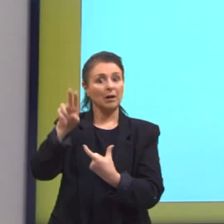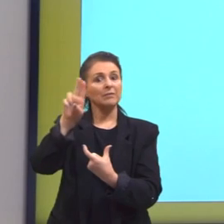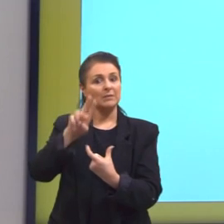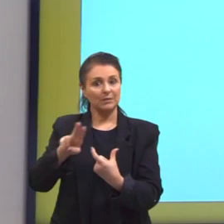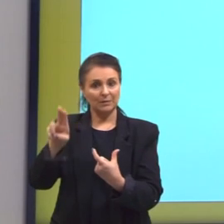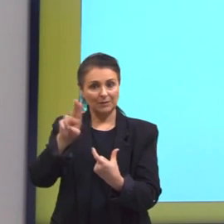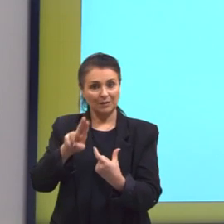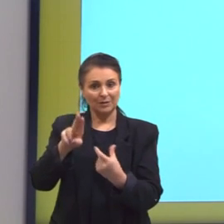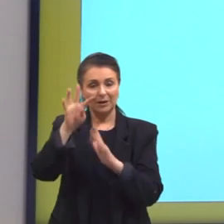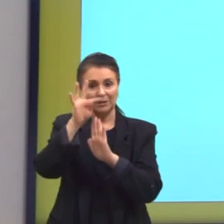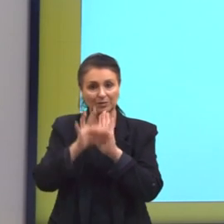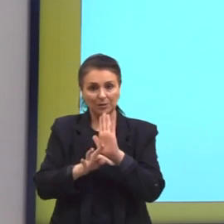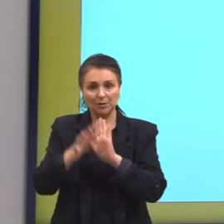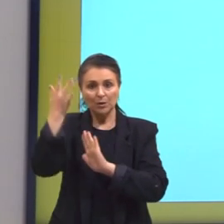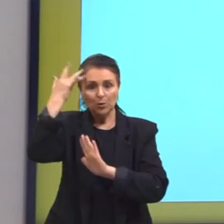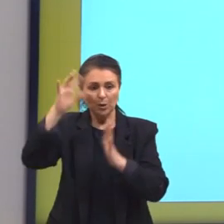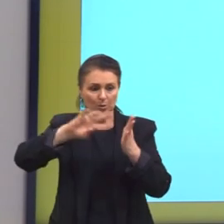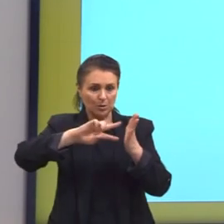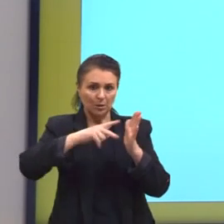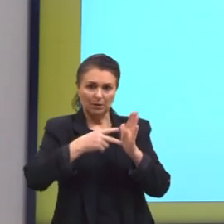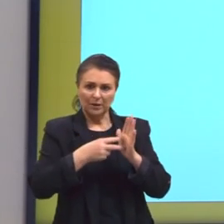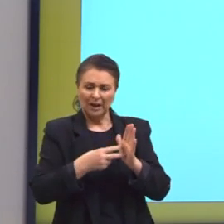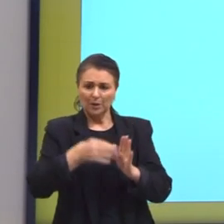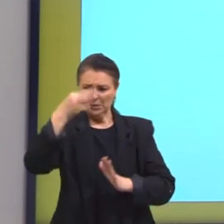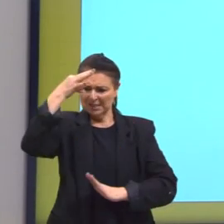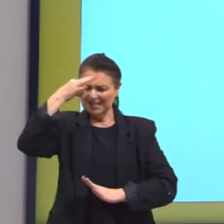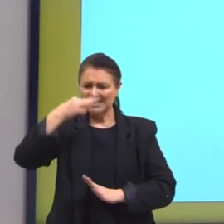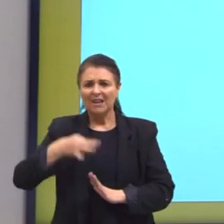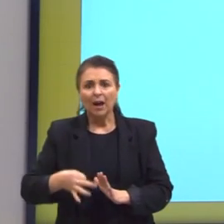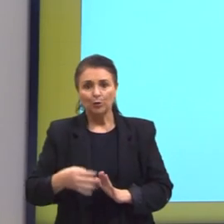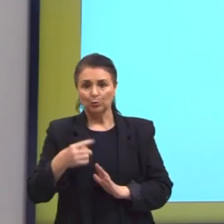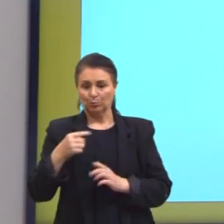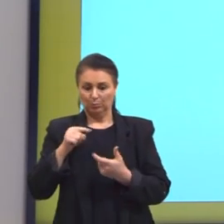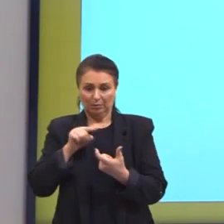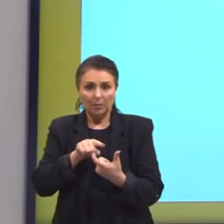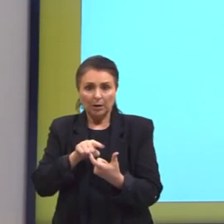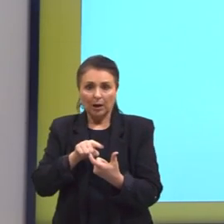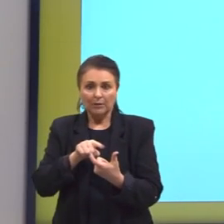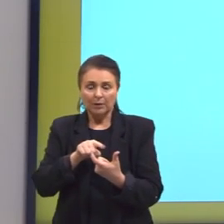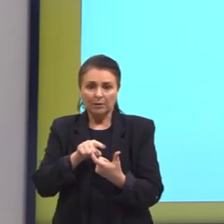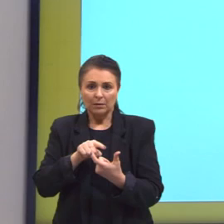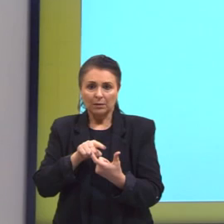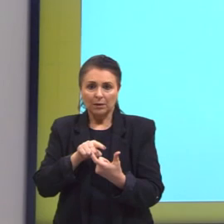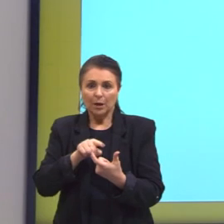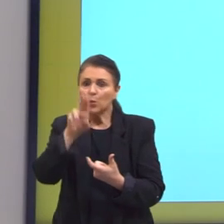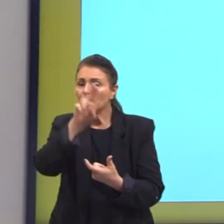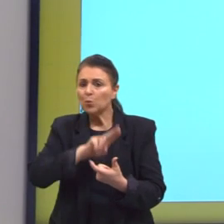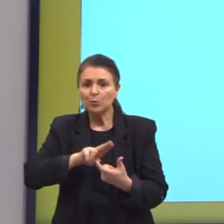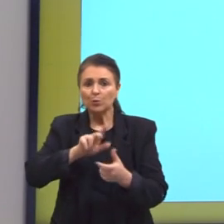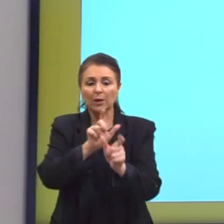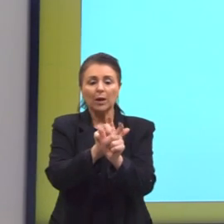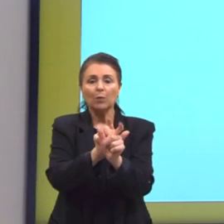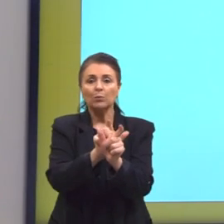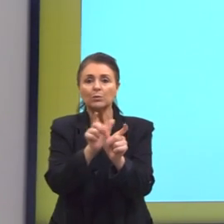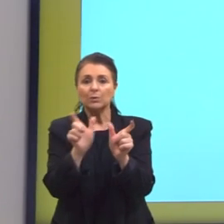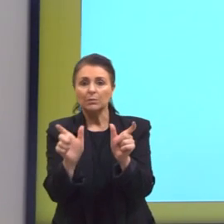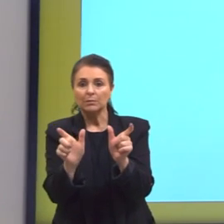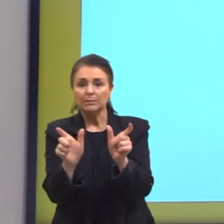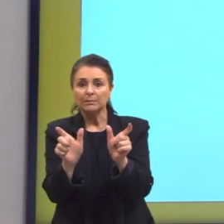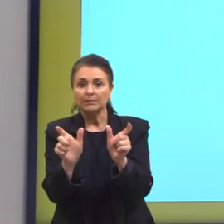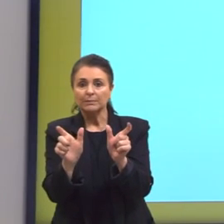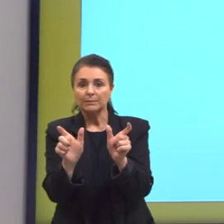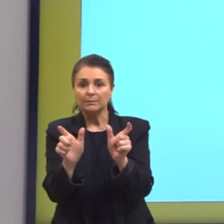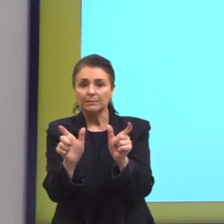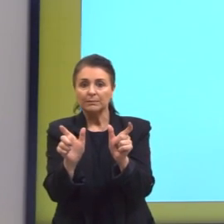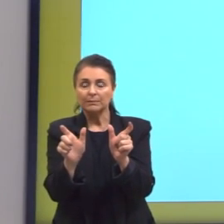se eu não sei o significado Com certeza absoluta de uma palavra eu escolho um sinônimo para ela é isso